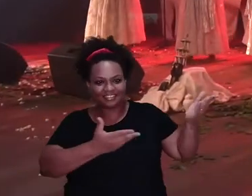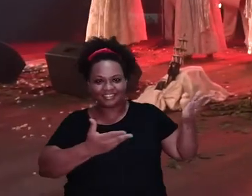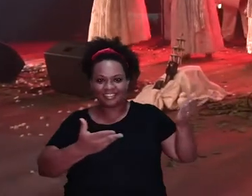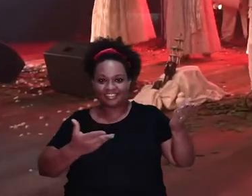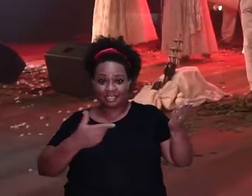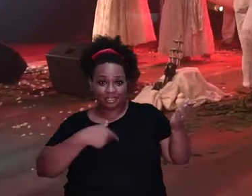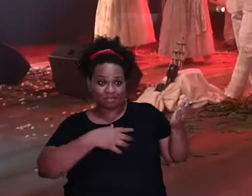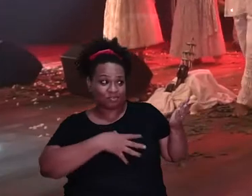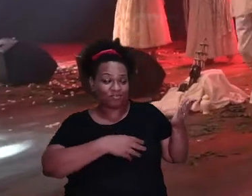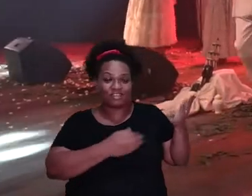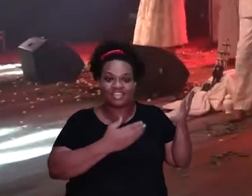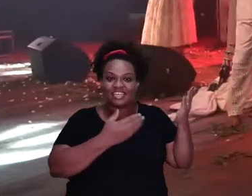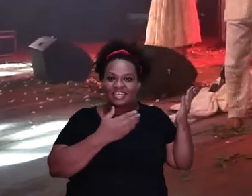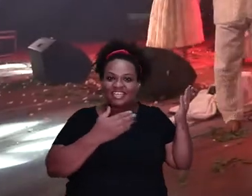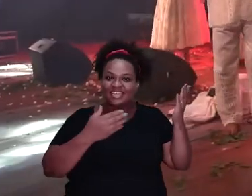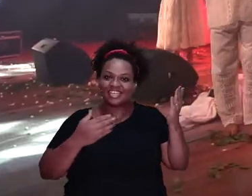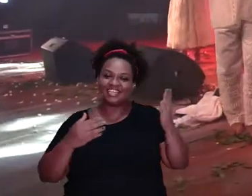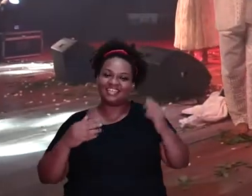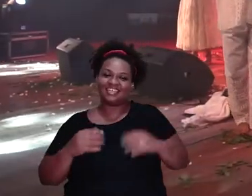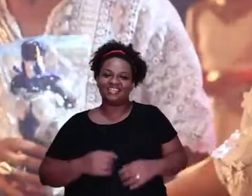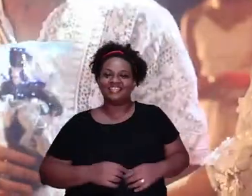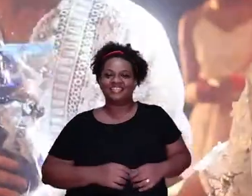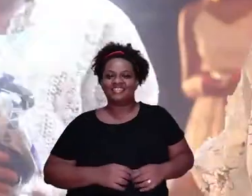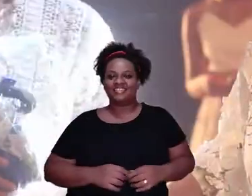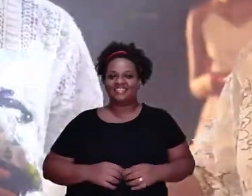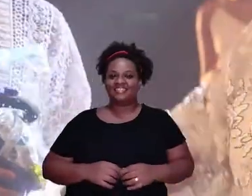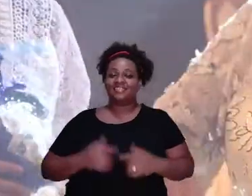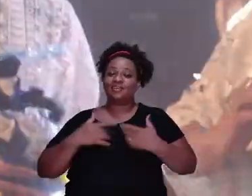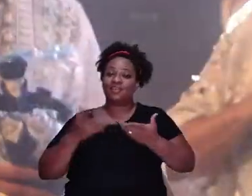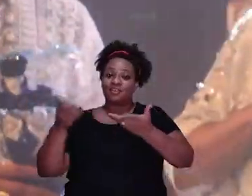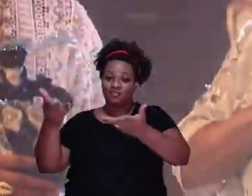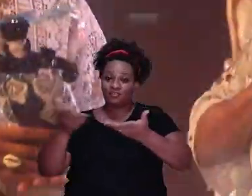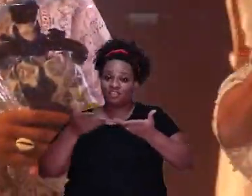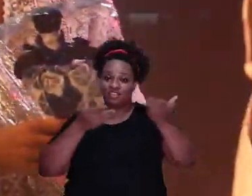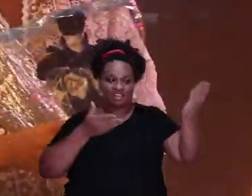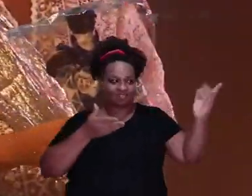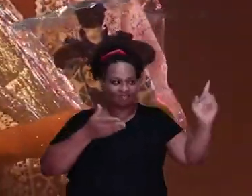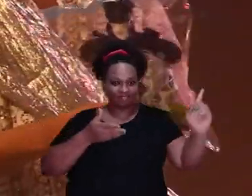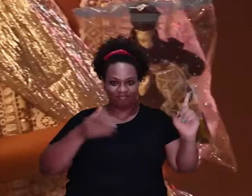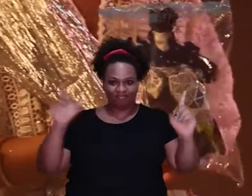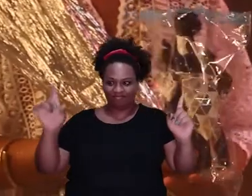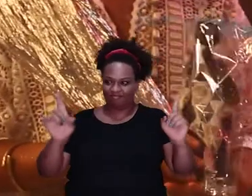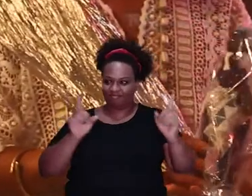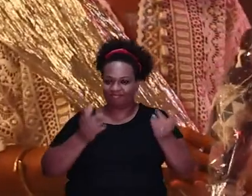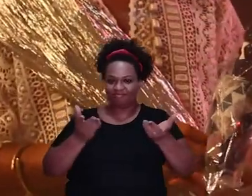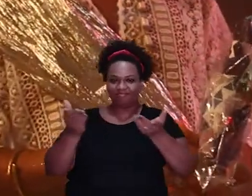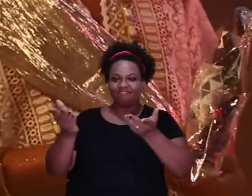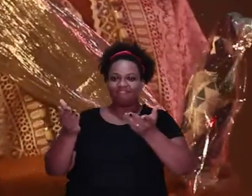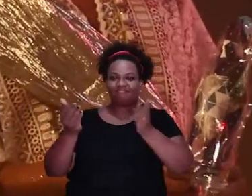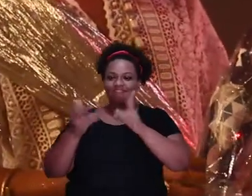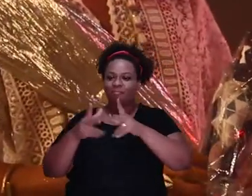fariam meu filho de oxaguiã é meu filho queria chamar você para entregar